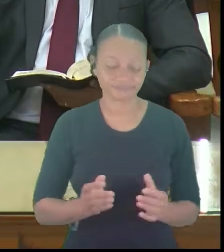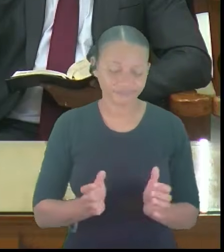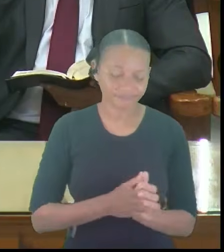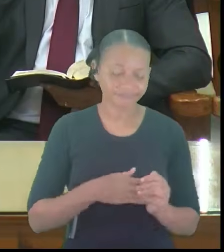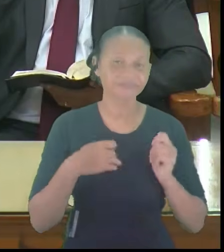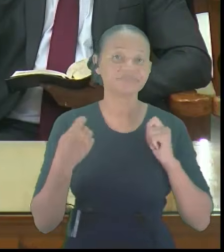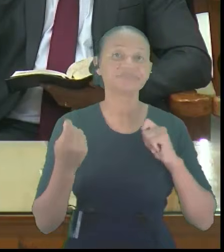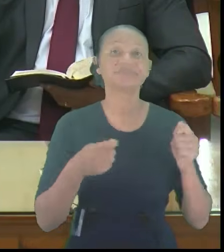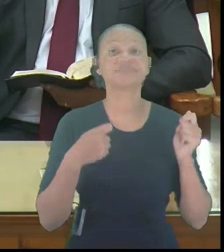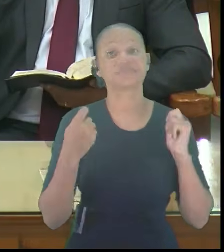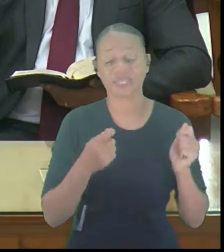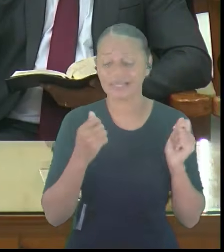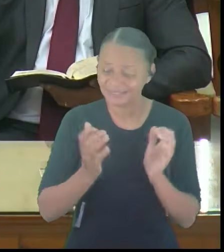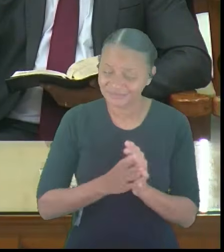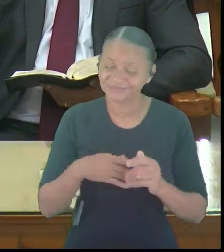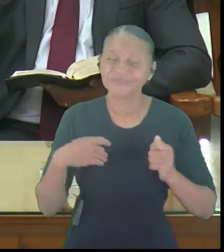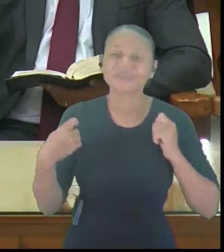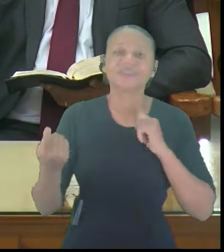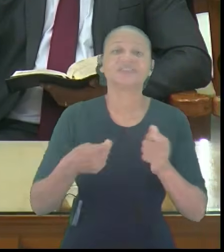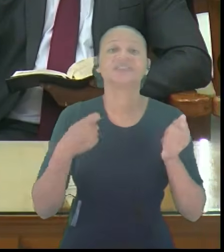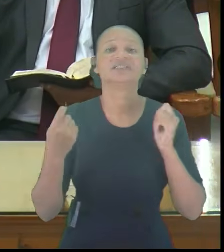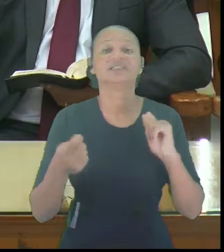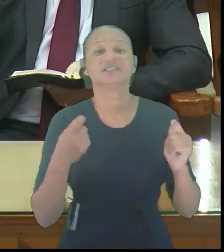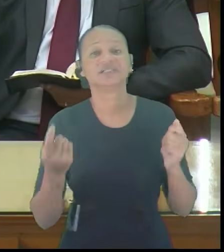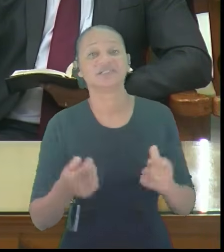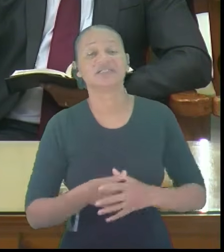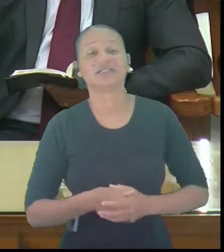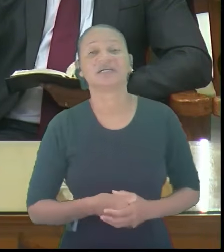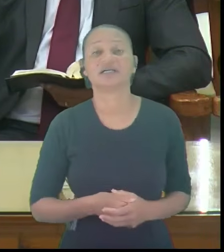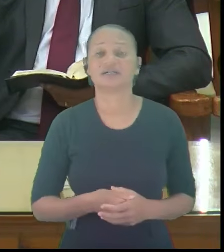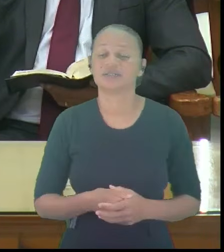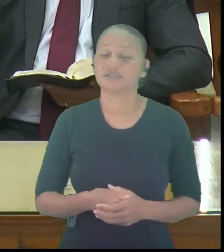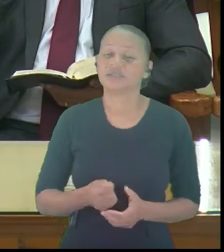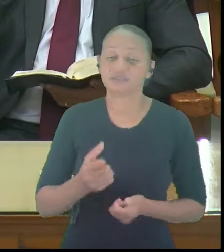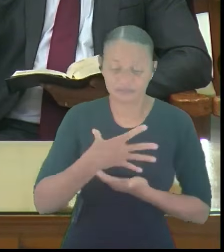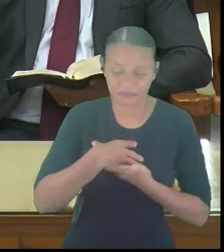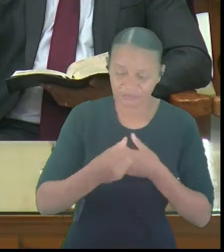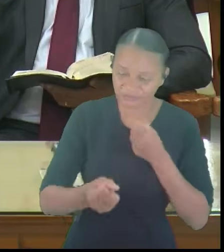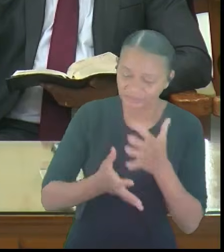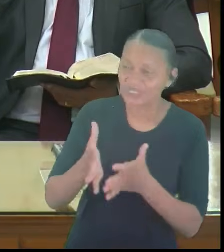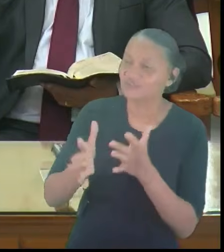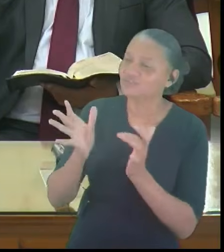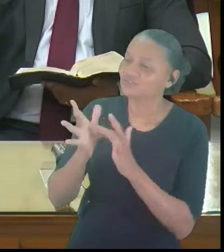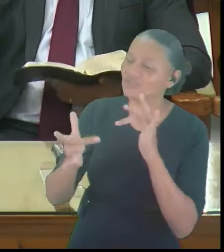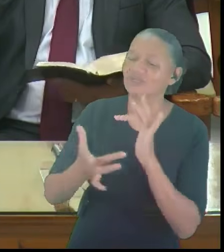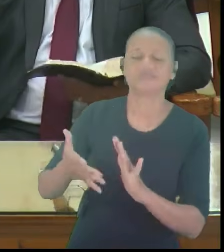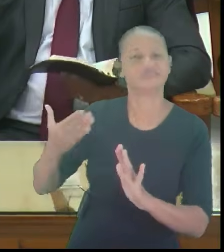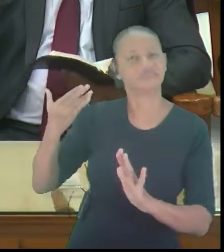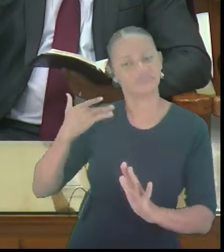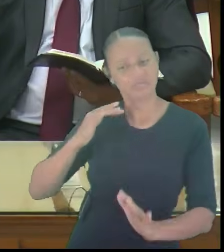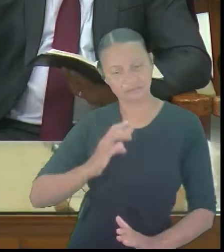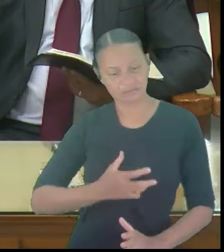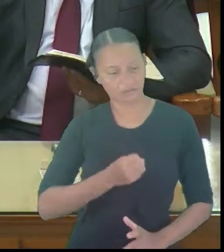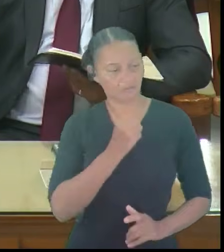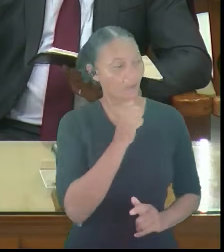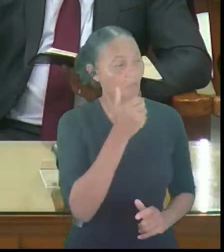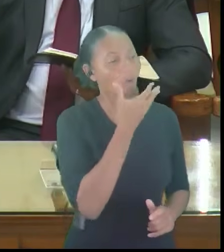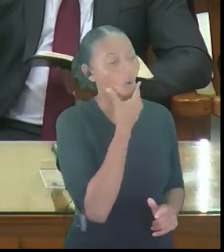Aleluia, aleluia. Diga, Jesus salvava. Jesus salvava. Tanto